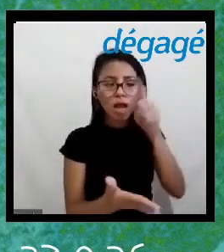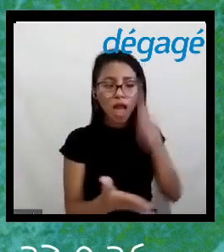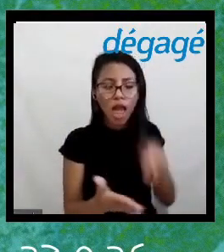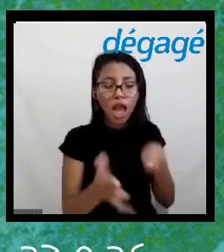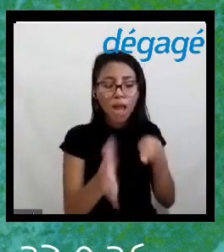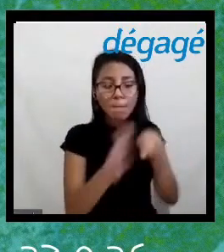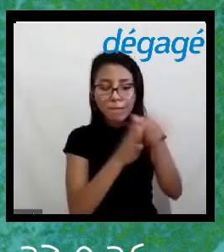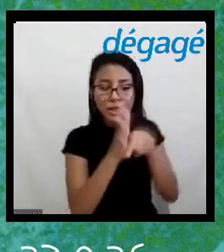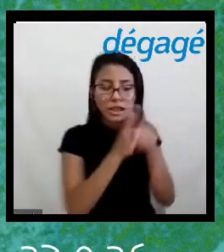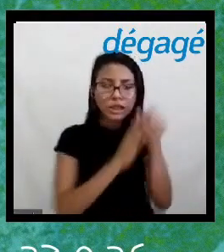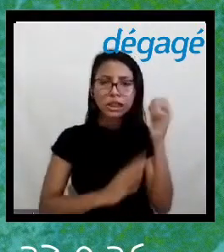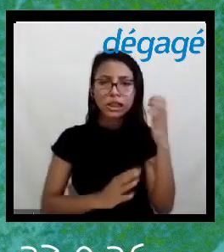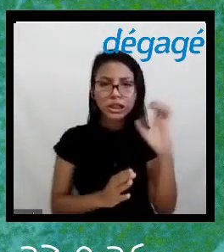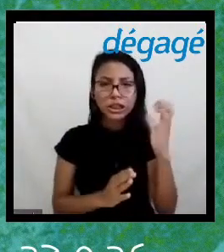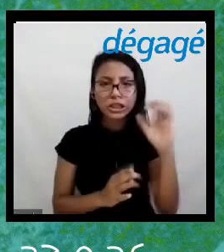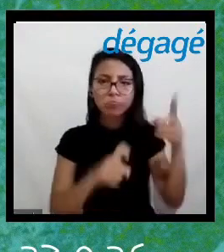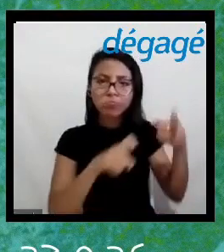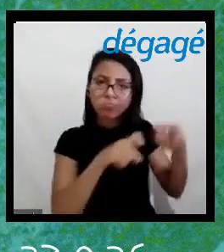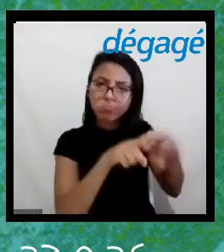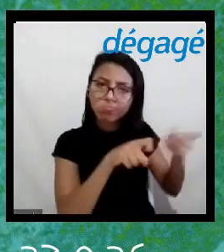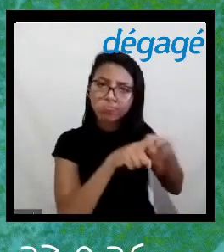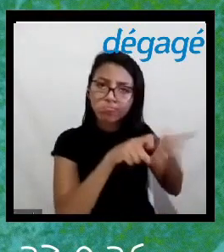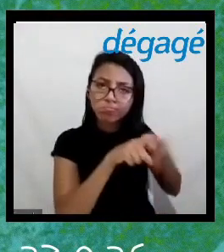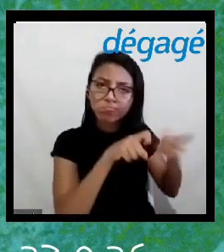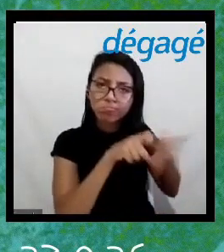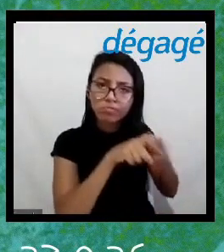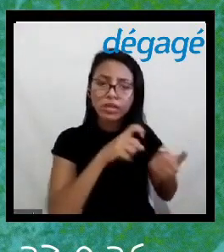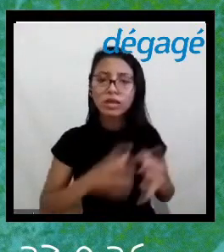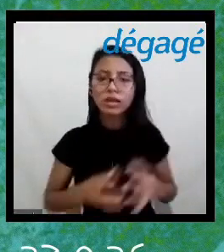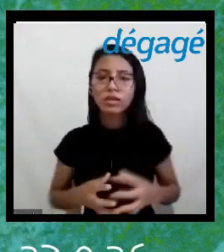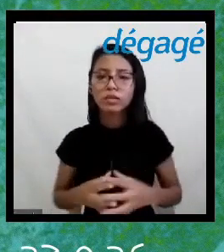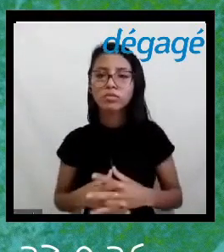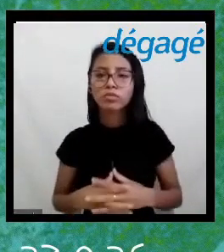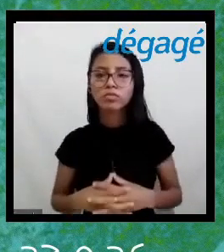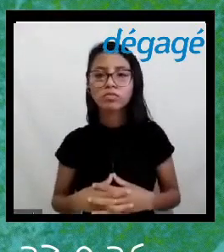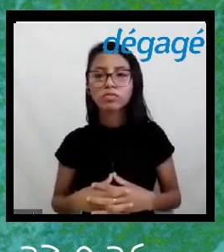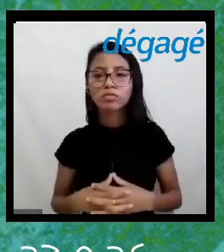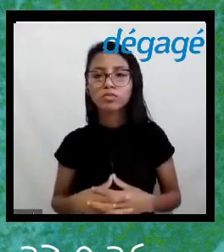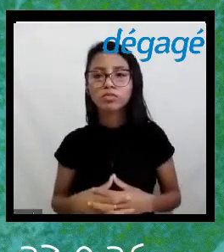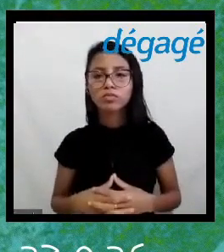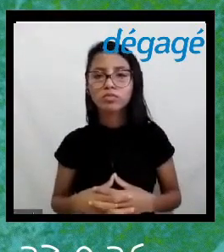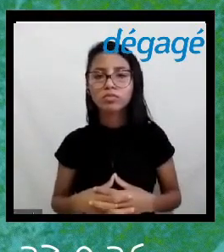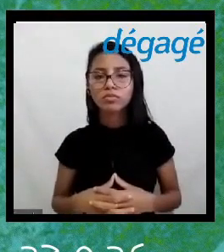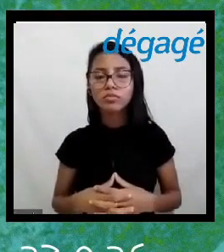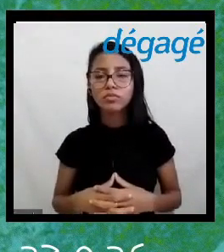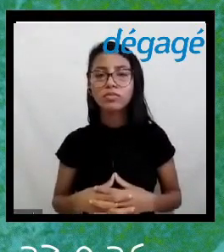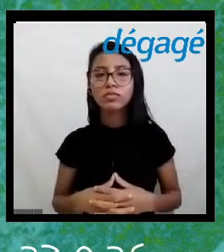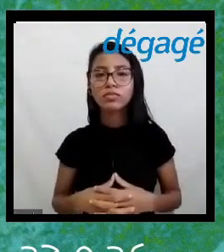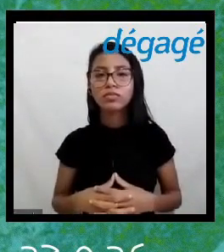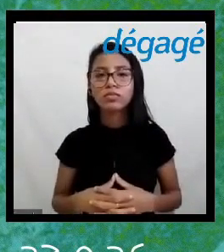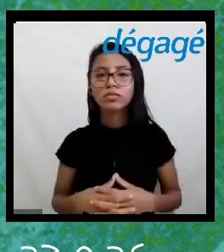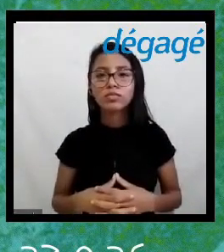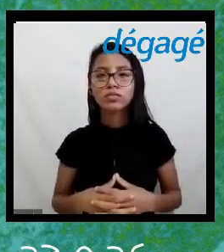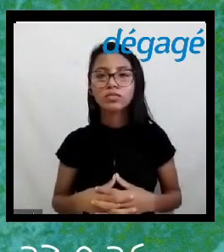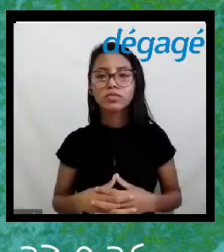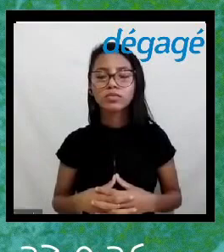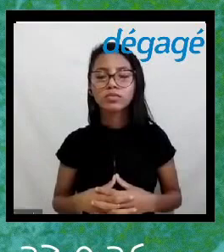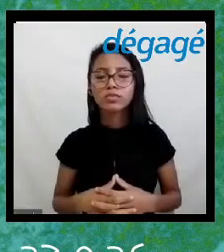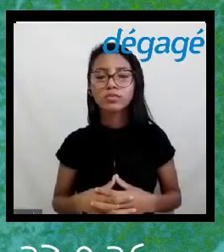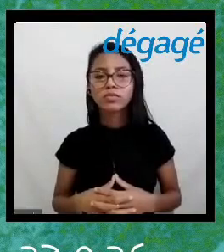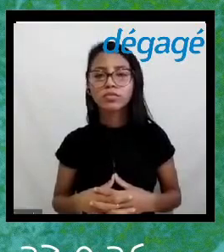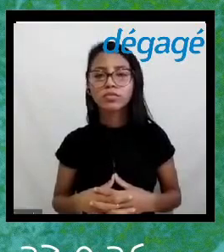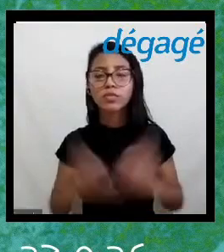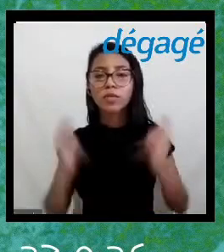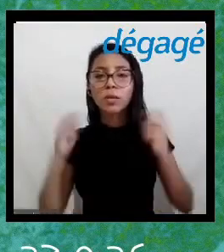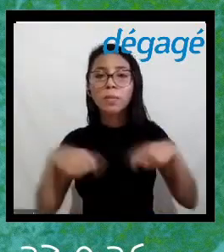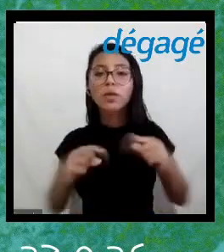nas primeiras intervenções que a gente percebia que a gente poderia direcionar,